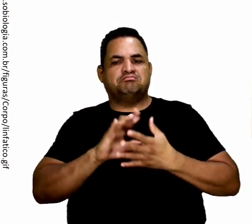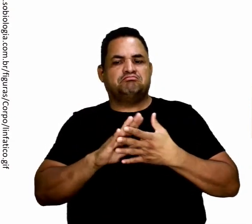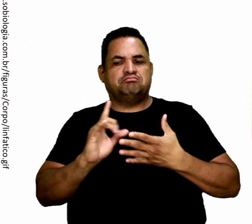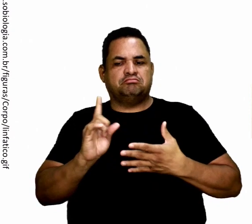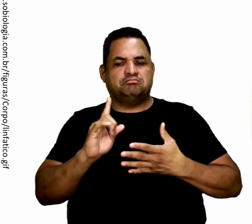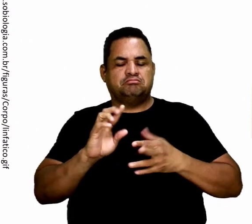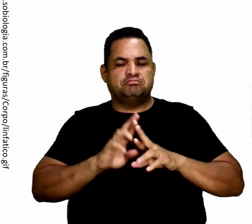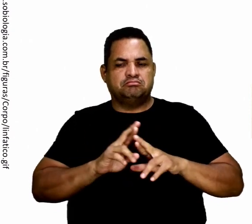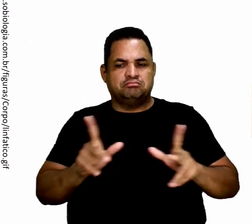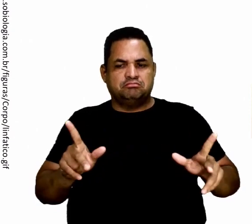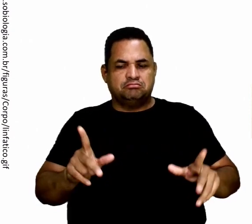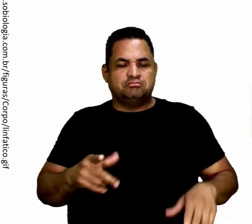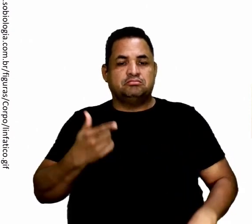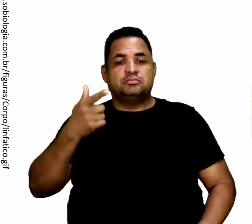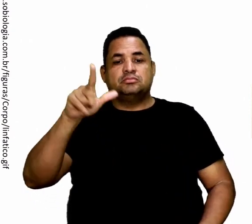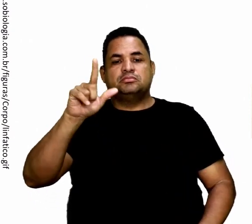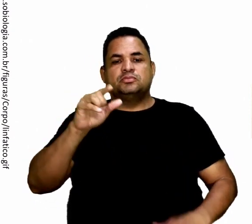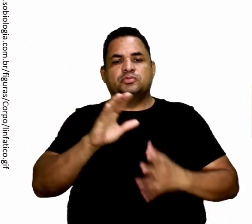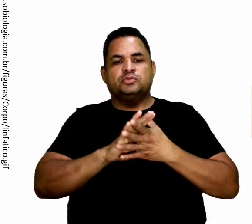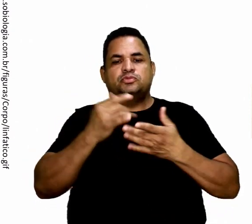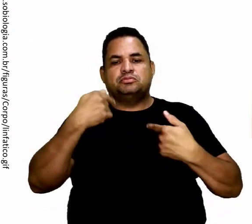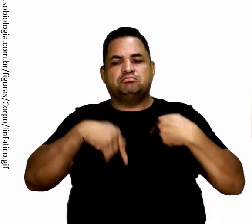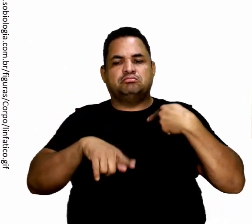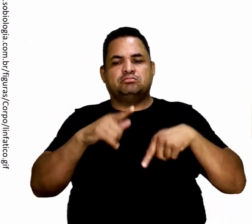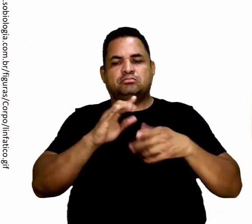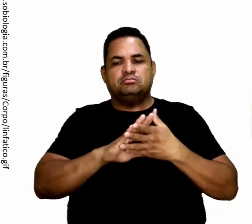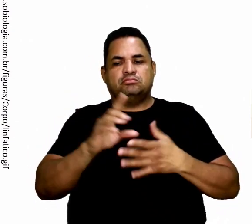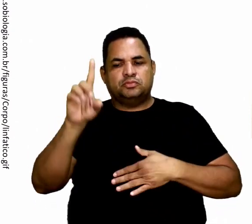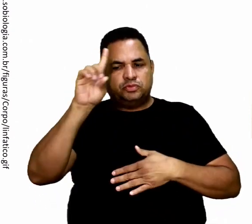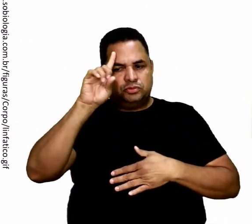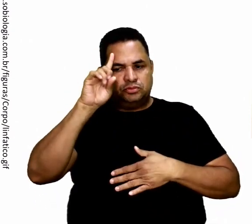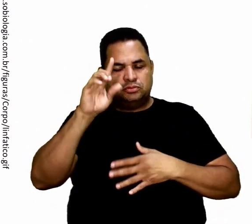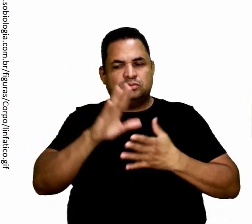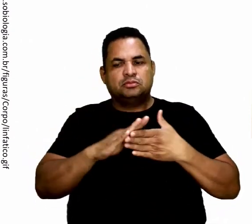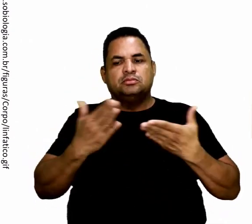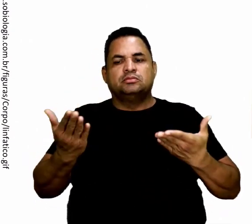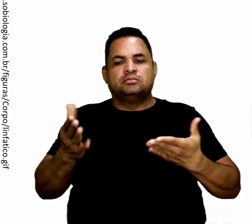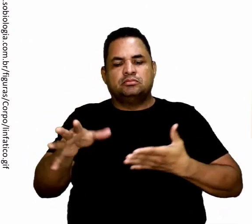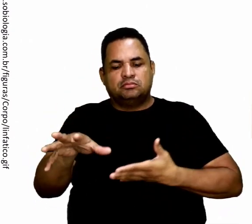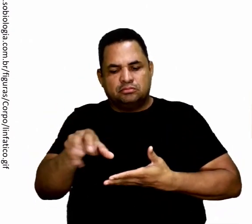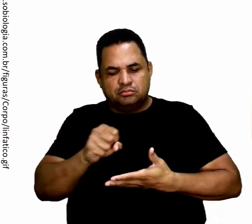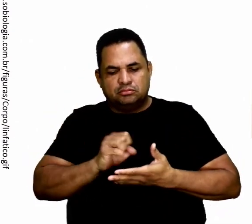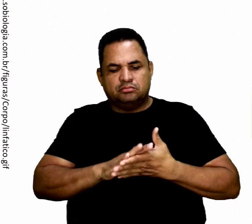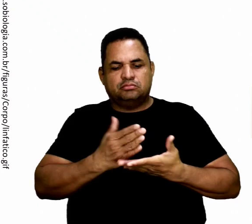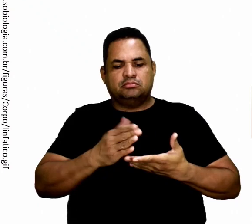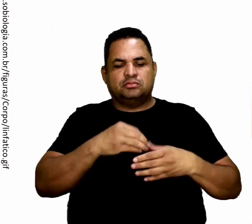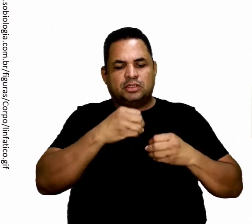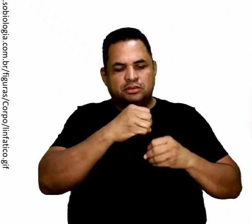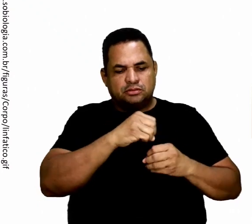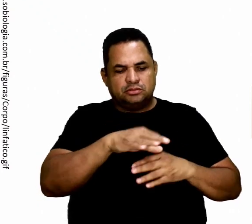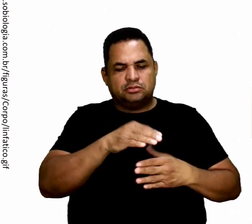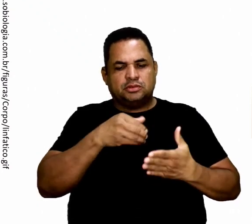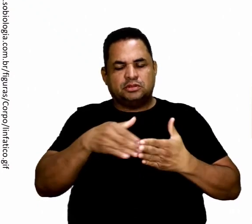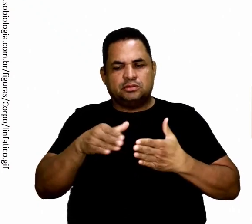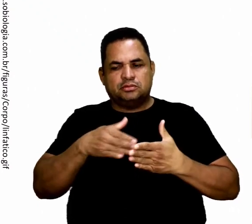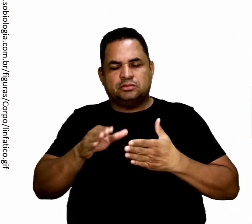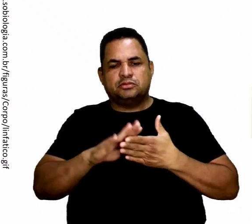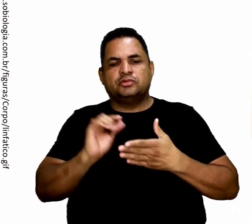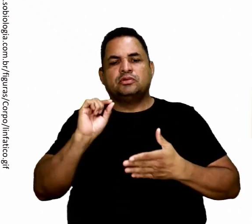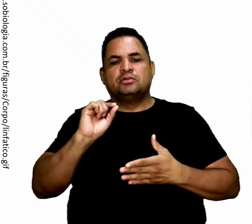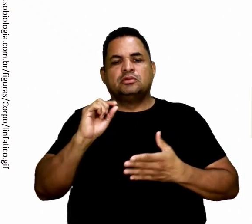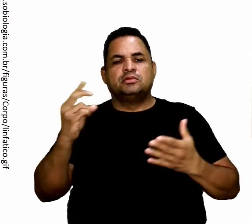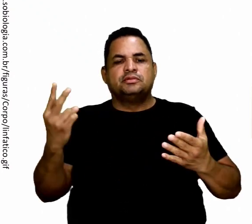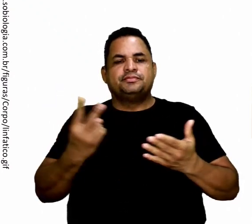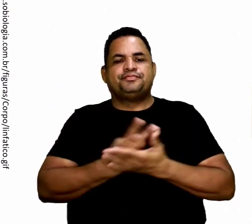diferente, como acontece com todos os outros sistemas e no nosso dia a dia também. A gente não vai, pega o nosso lixinho e vai descartando. Então, é o que vai